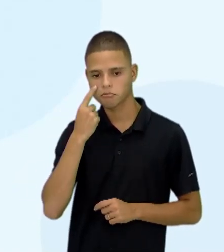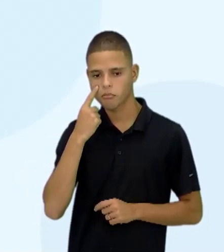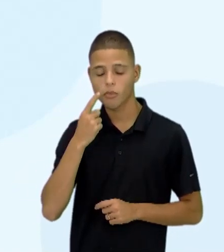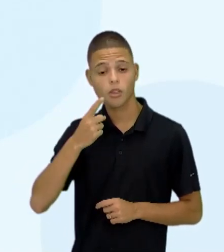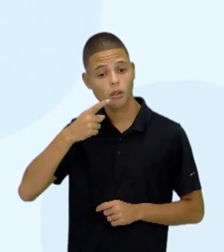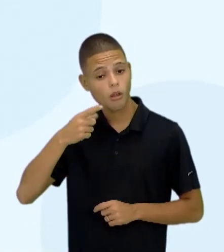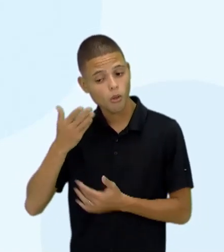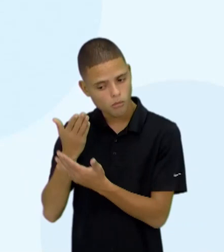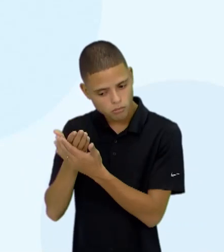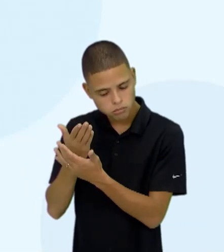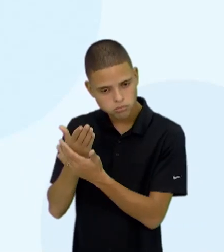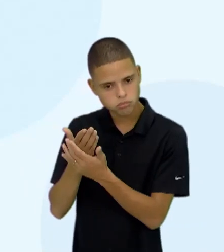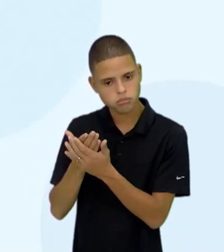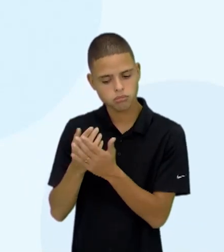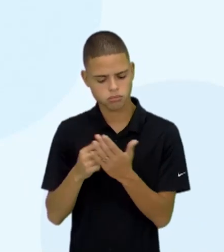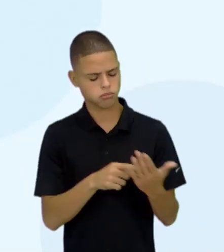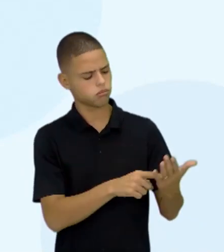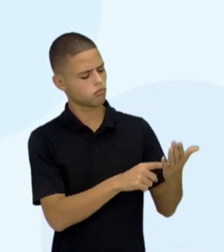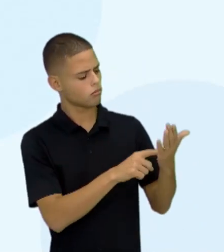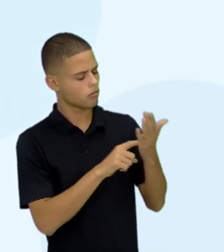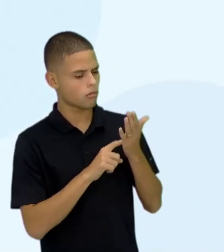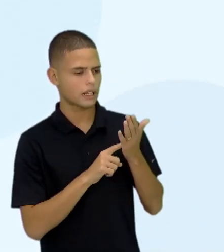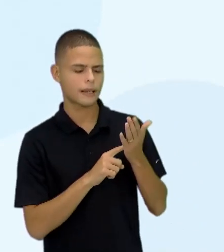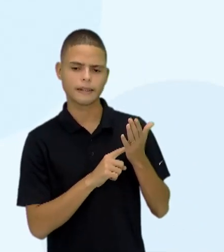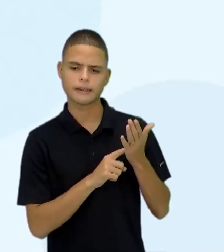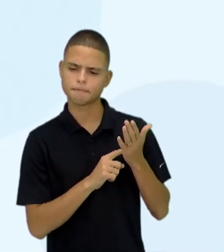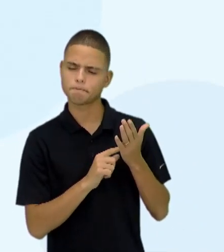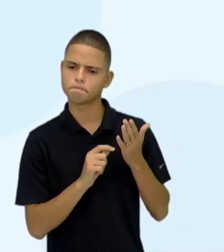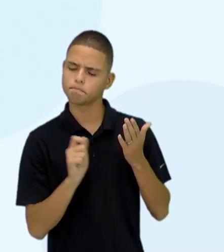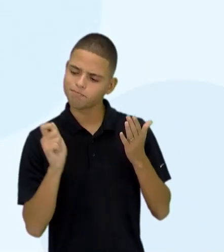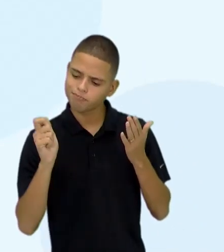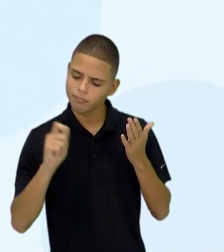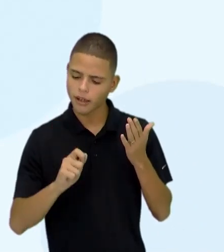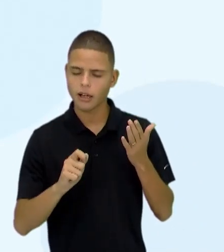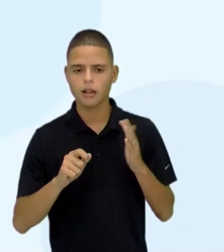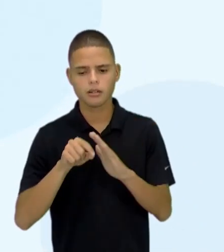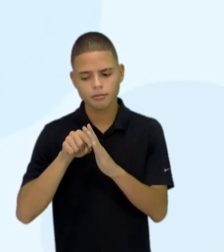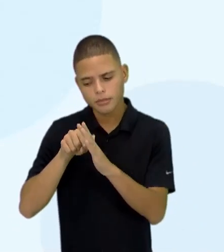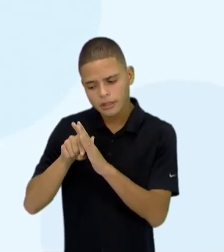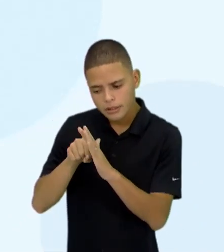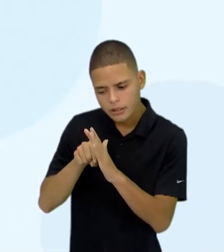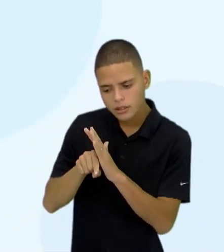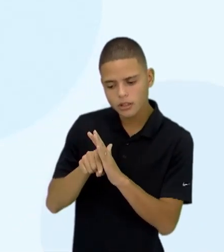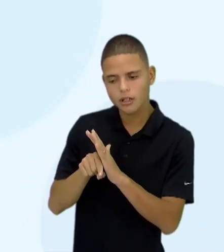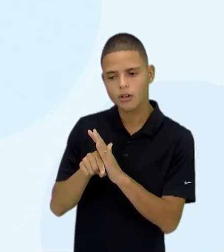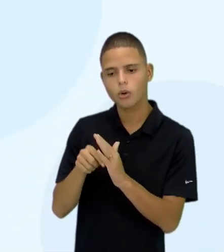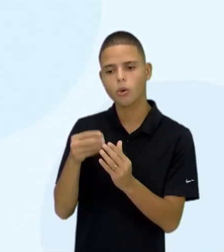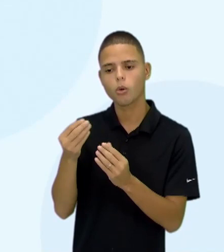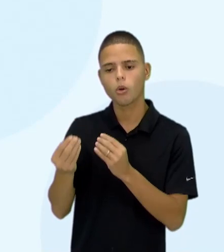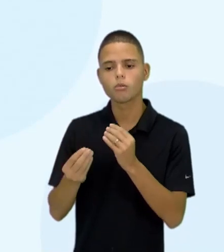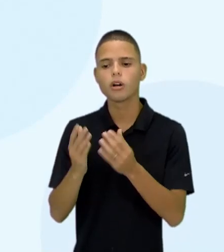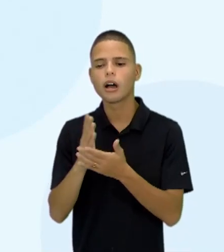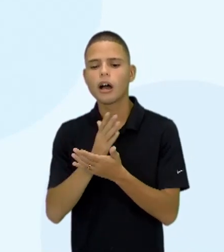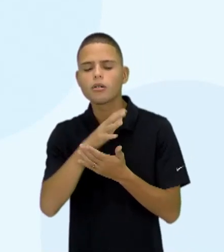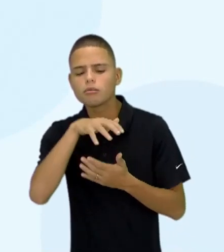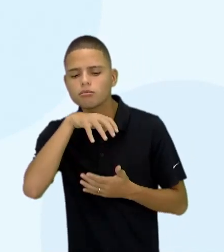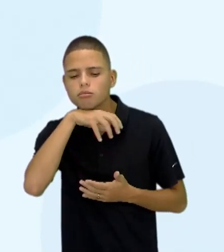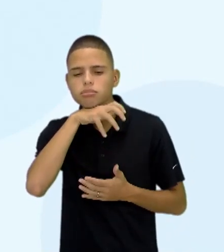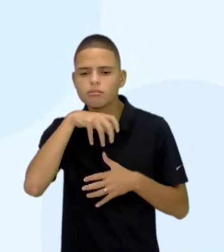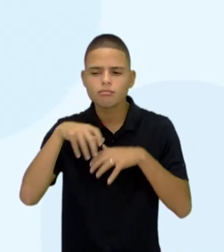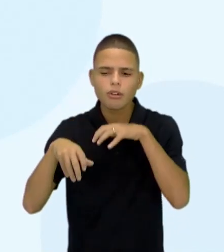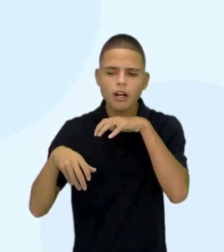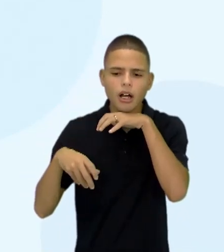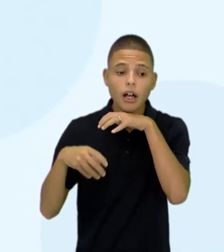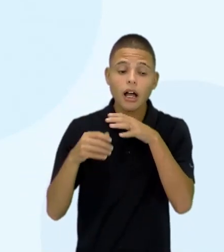Nosso estudo mostra que é possível analisar como a extinção de espécies de animais